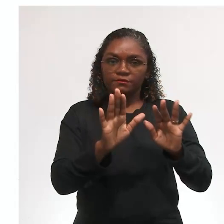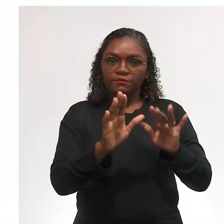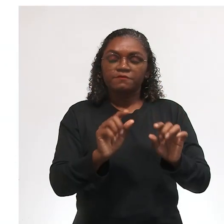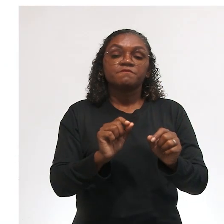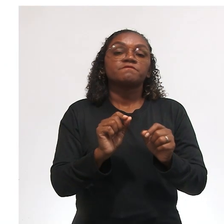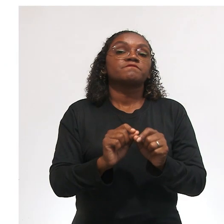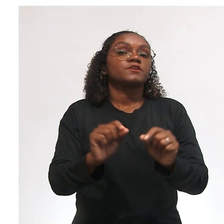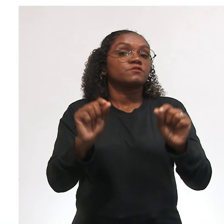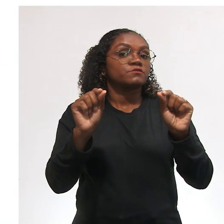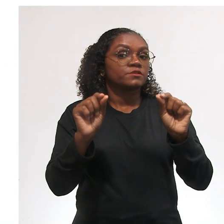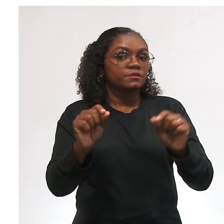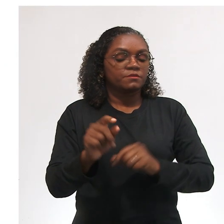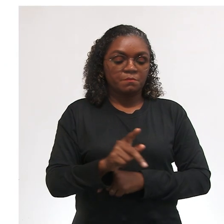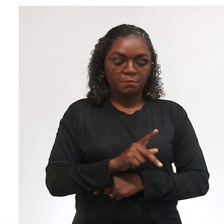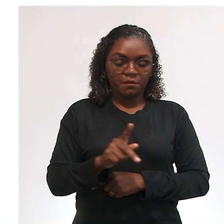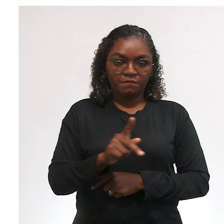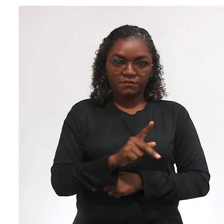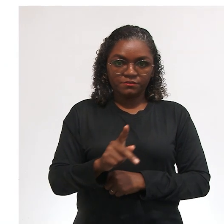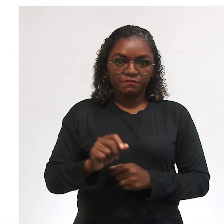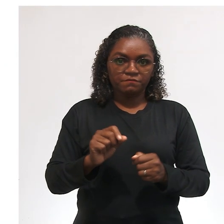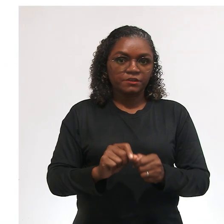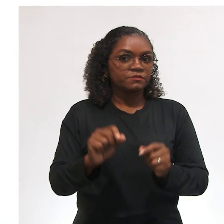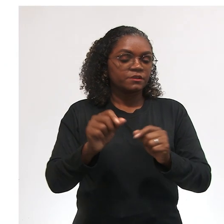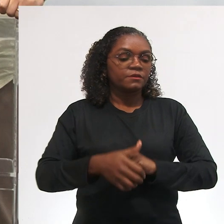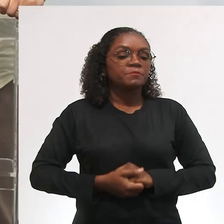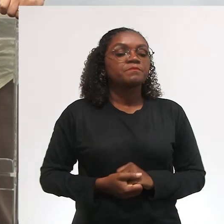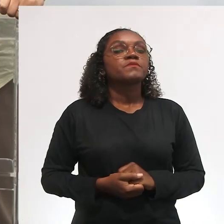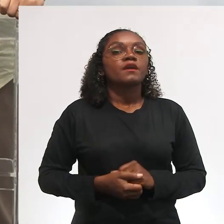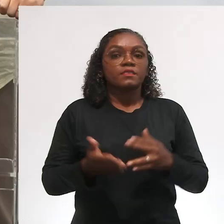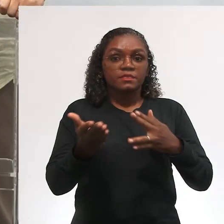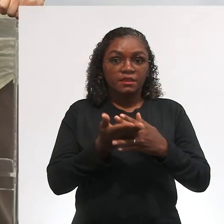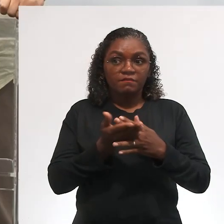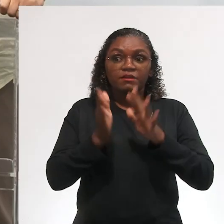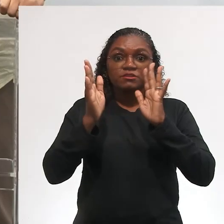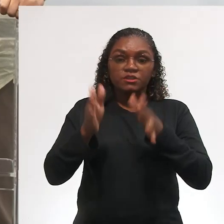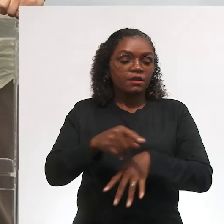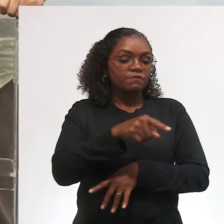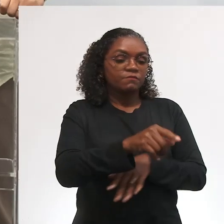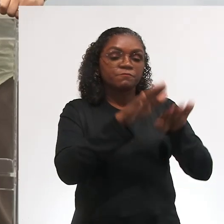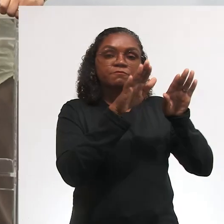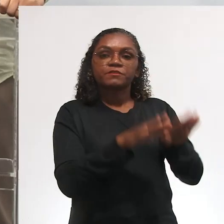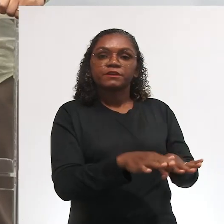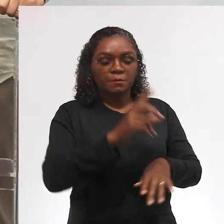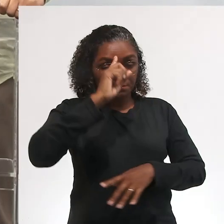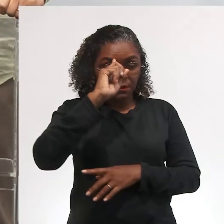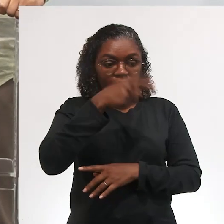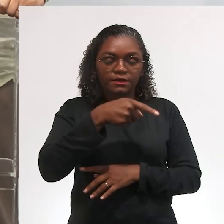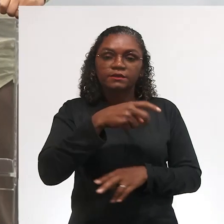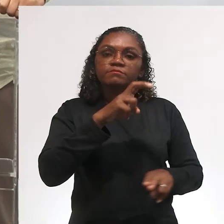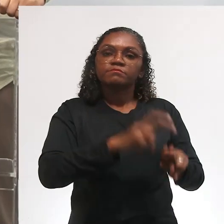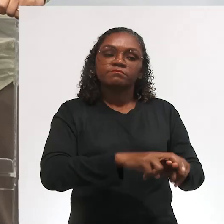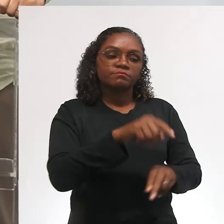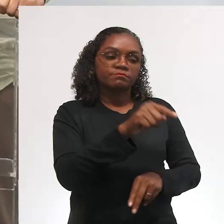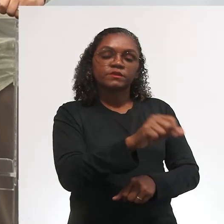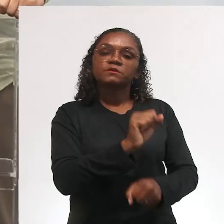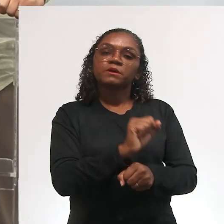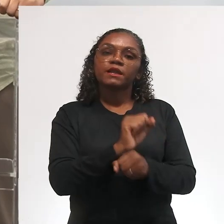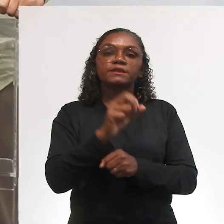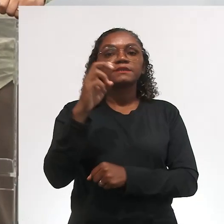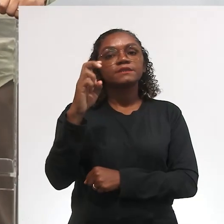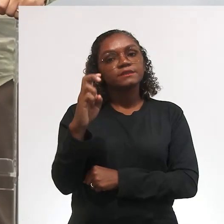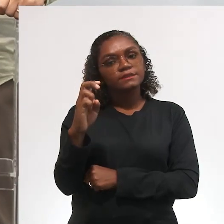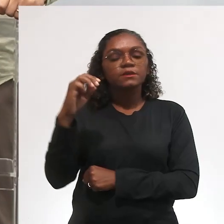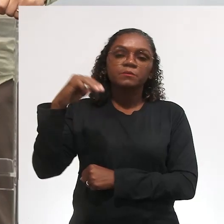eu deixo ele 5 minutos sem recreio, por exemplo. Então, quando o professor faz isso, ele está fazendo uma punição chamada de